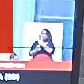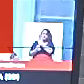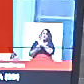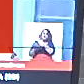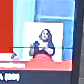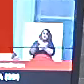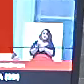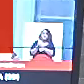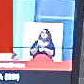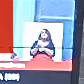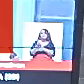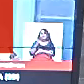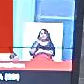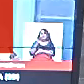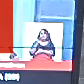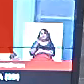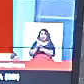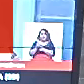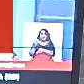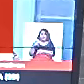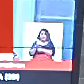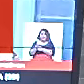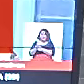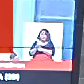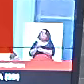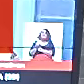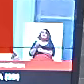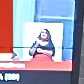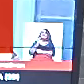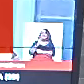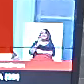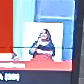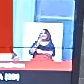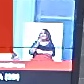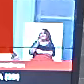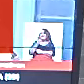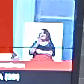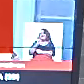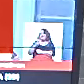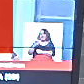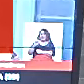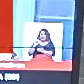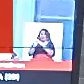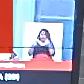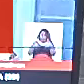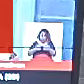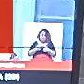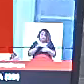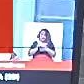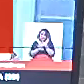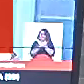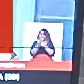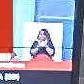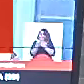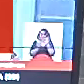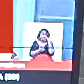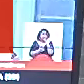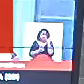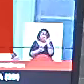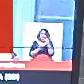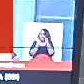nós fizemos o projeto da CIPTEI, as carteirinhas já estão sendo emitidas, milhares de carteirinhas já foram emitidas